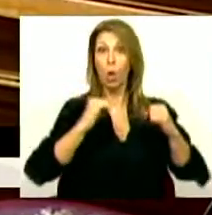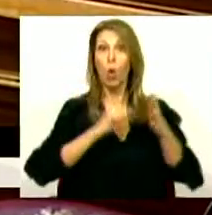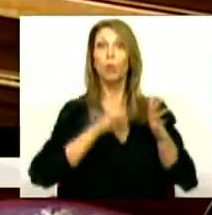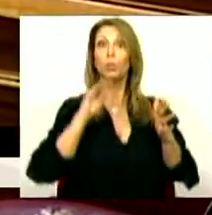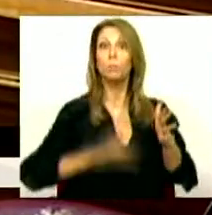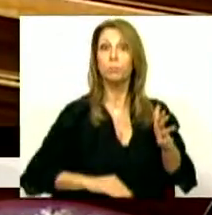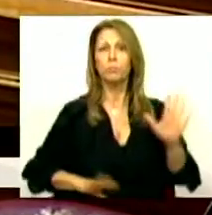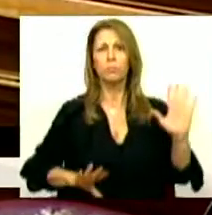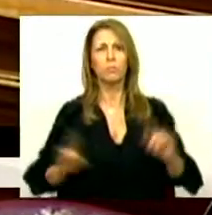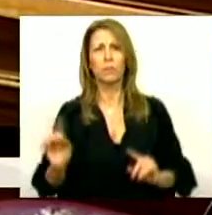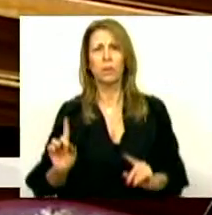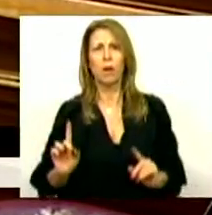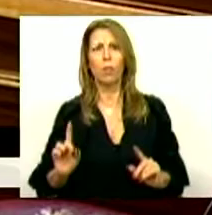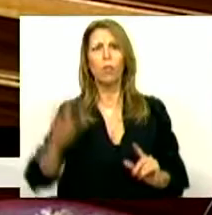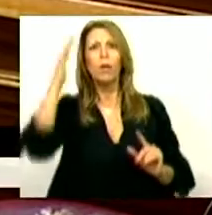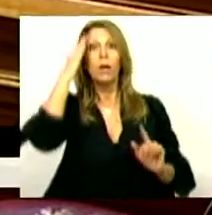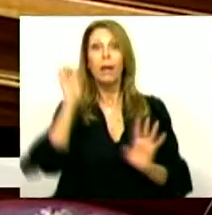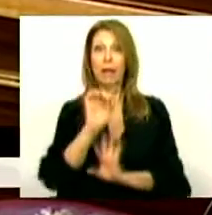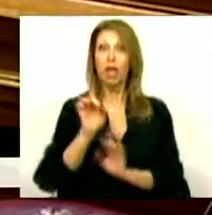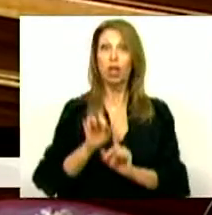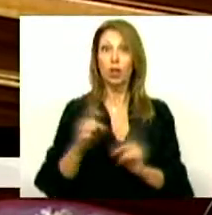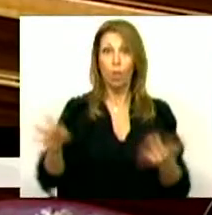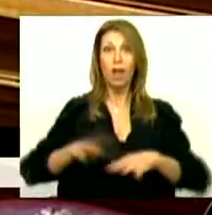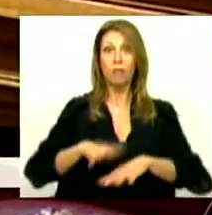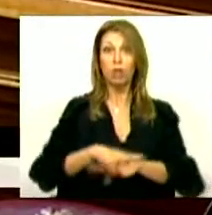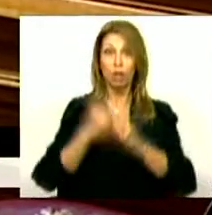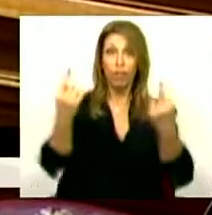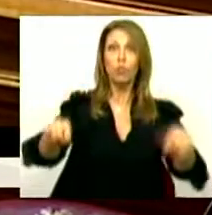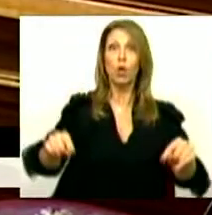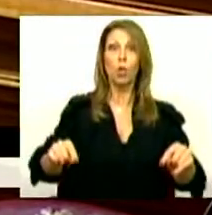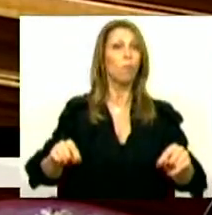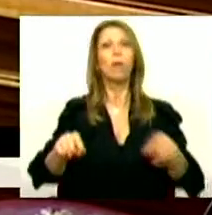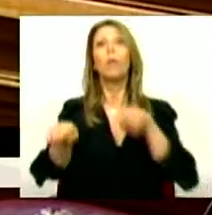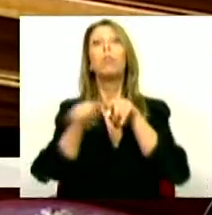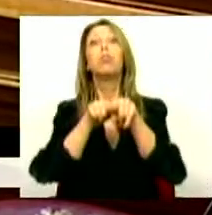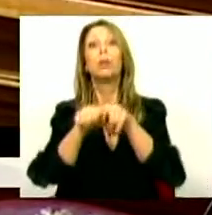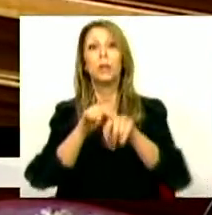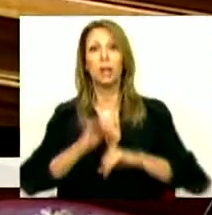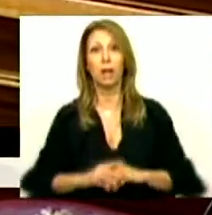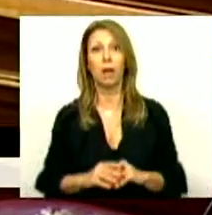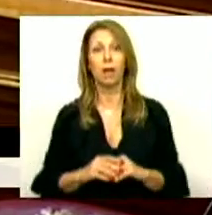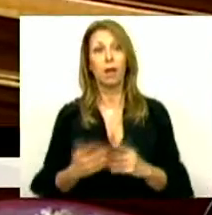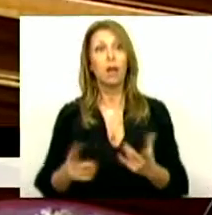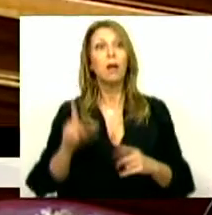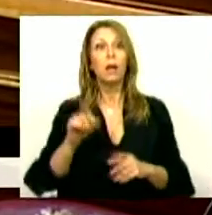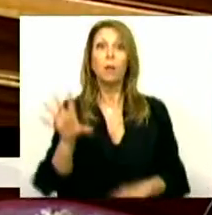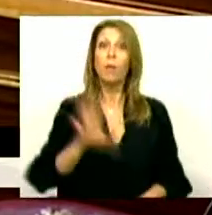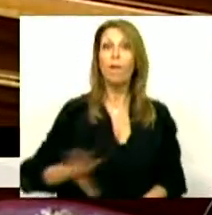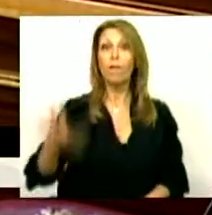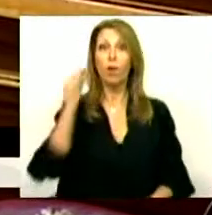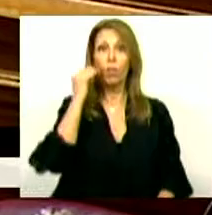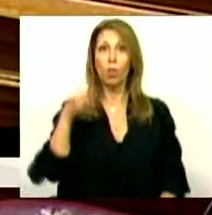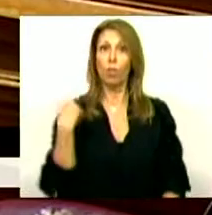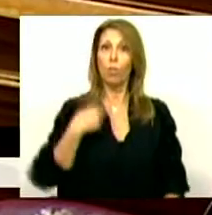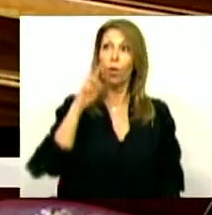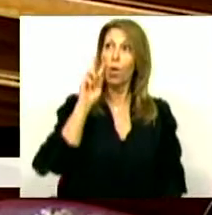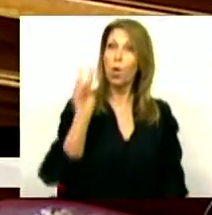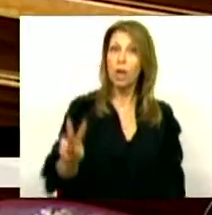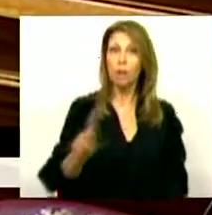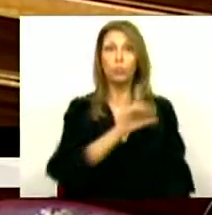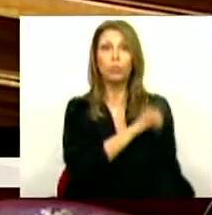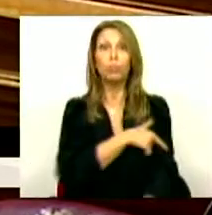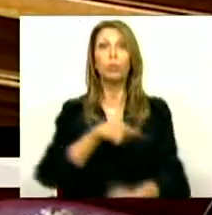Nós consideramos que esta questão não é uma questão administrativa, é uma questão política e é a questão da forma que olhamos para o poder local e